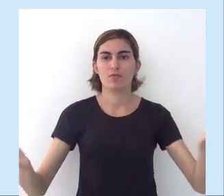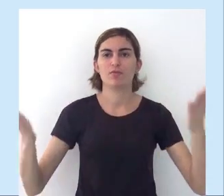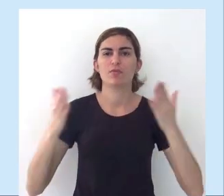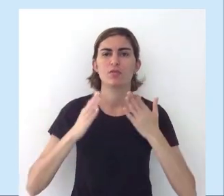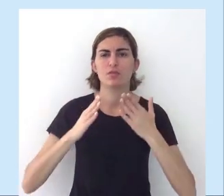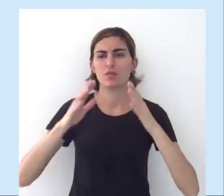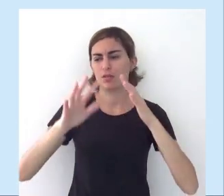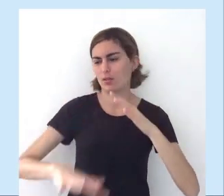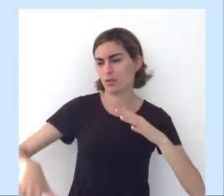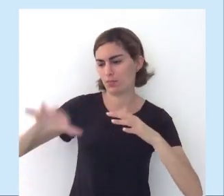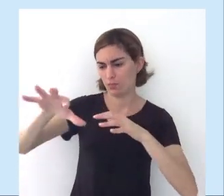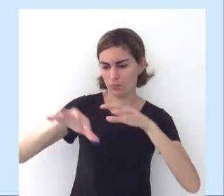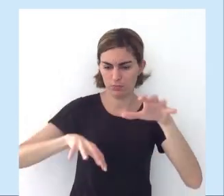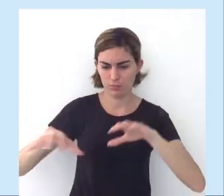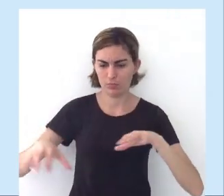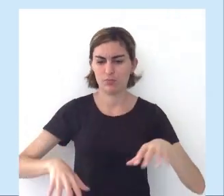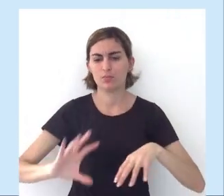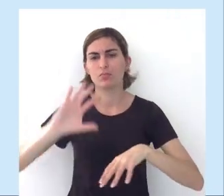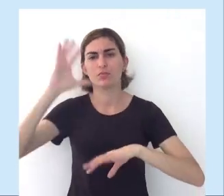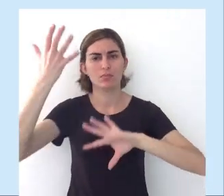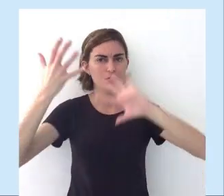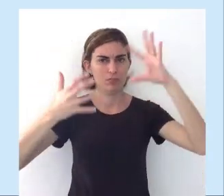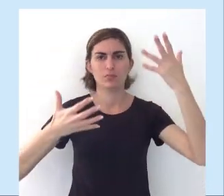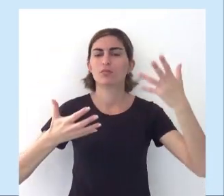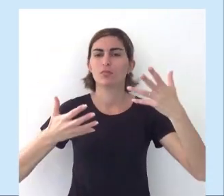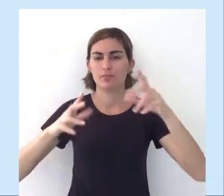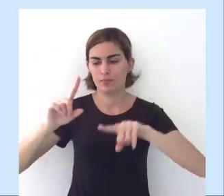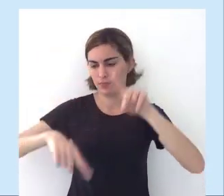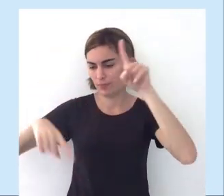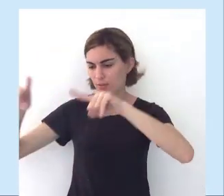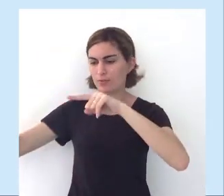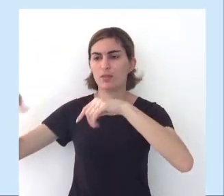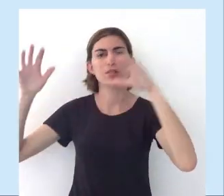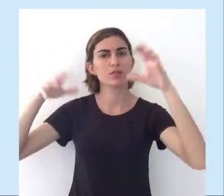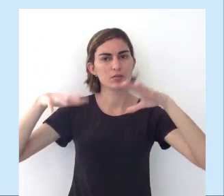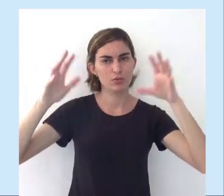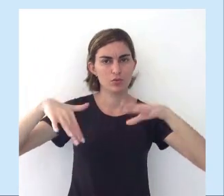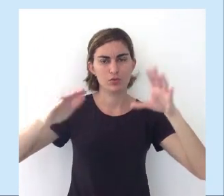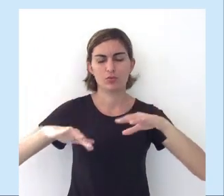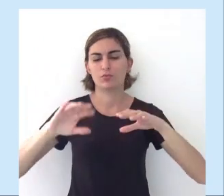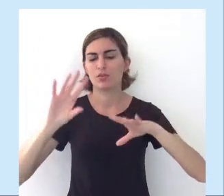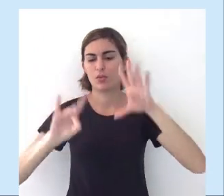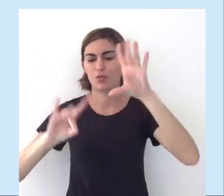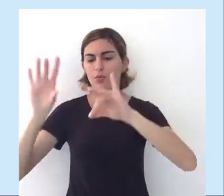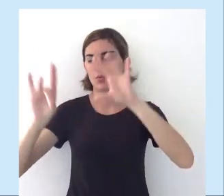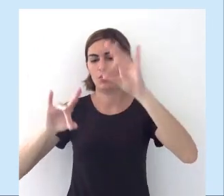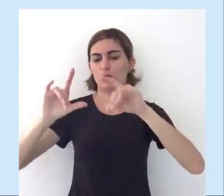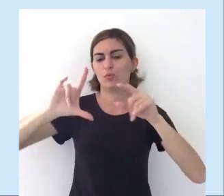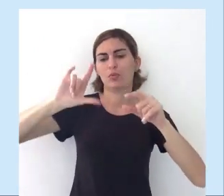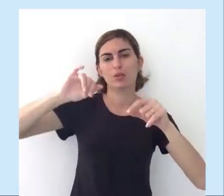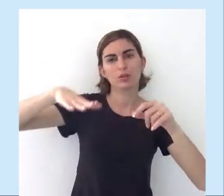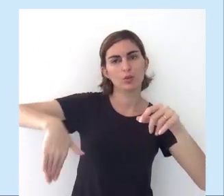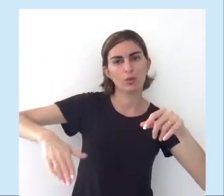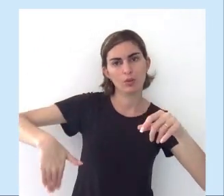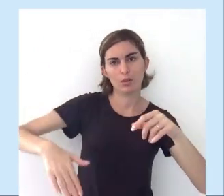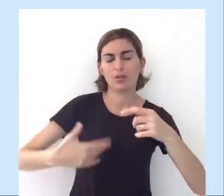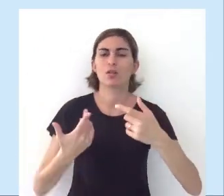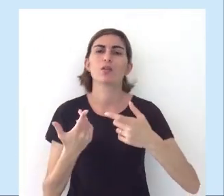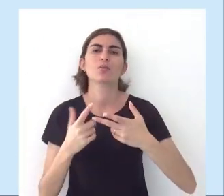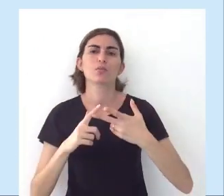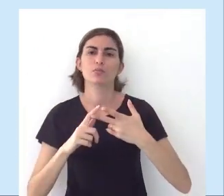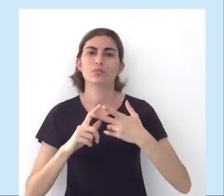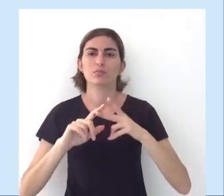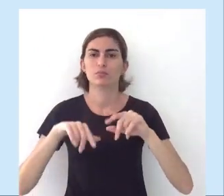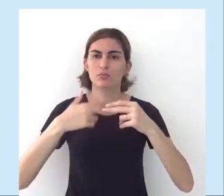sobre o regime, falamos sobre as regiões que acontecem essa variação de chuva, de umidade, né? O litoral recebe uma umidade